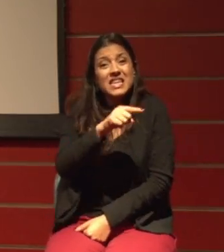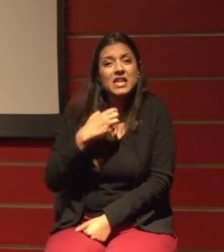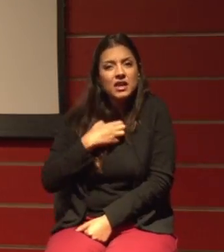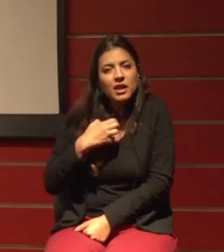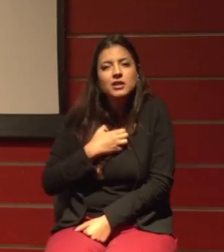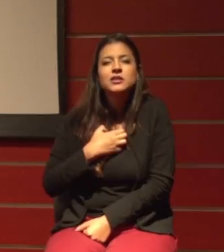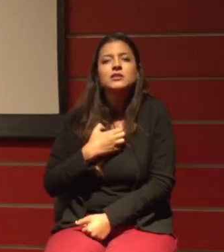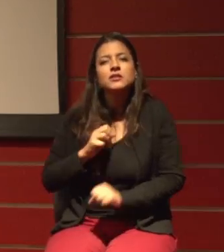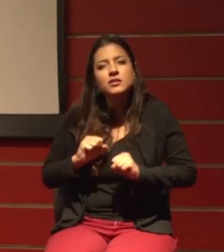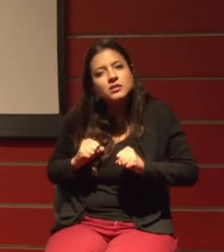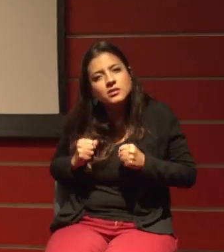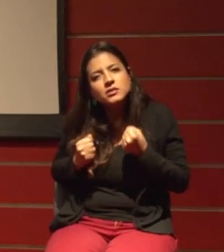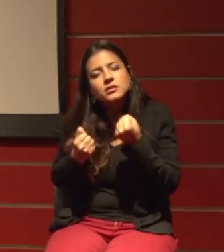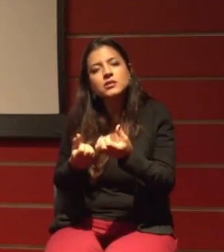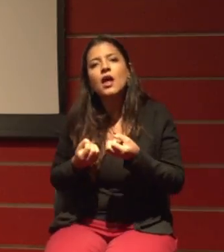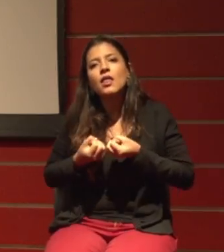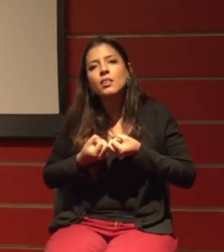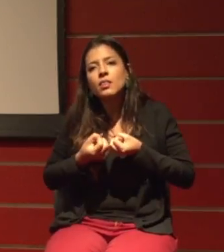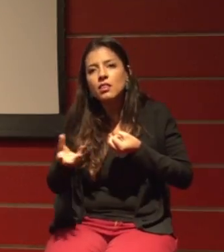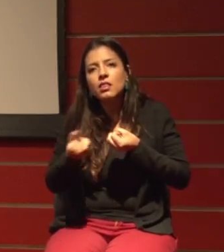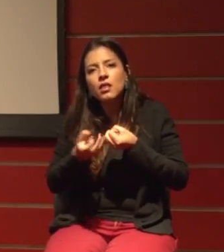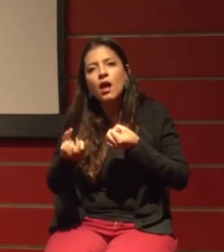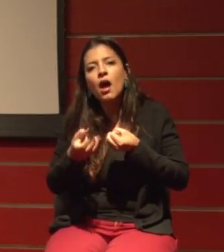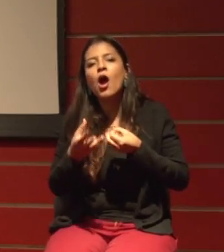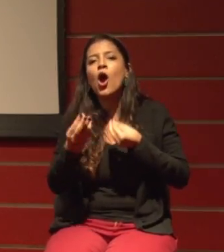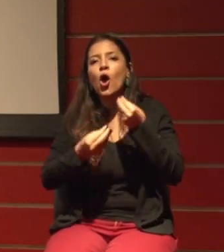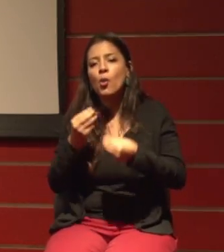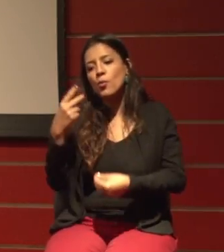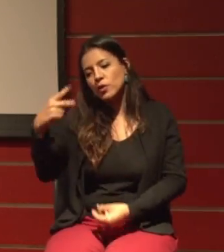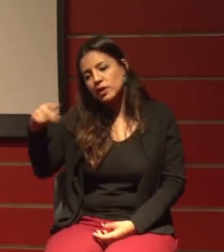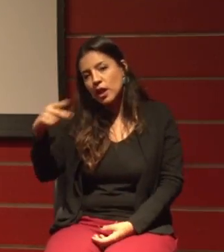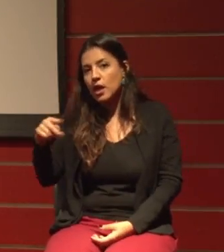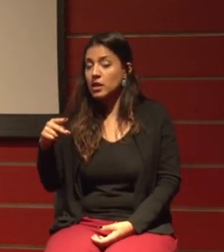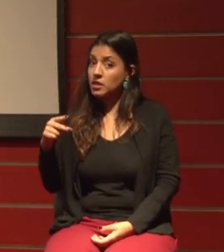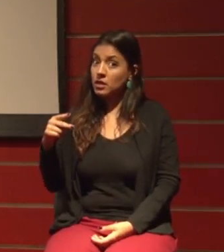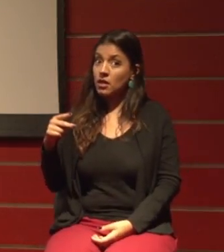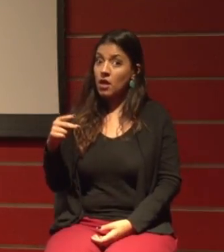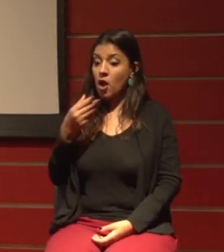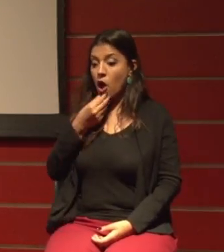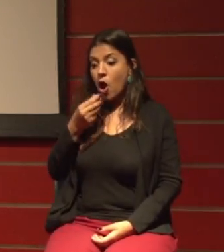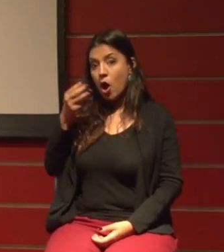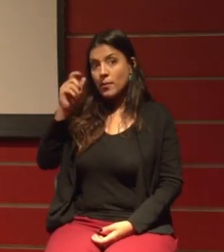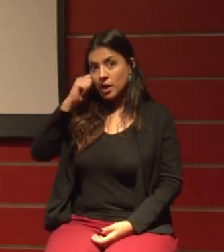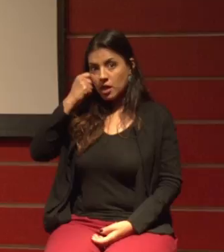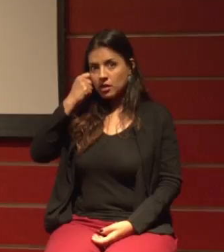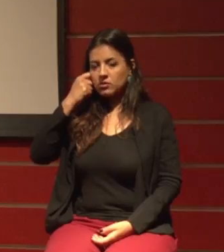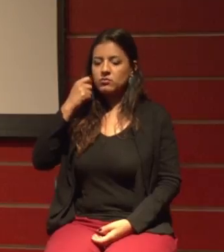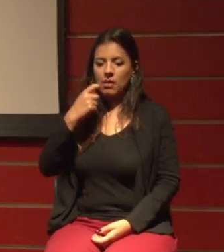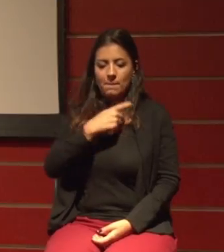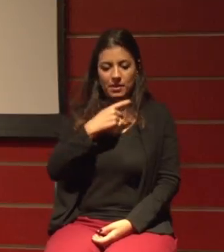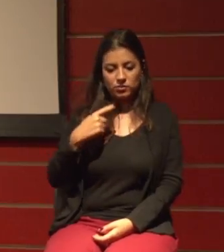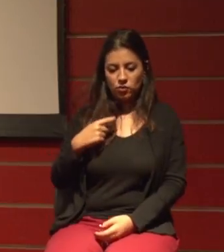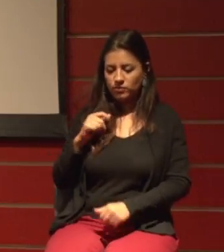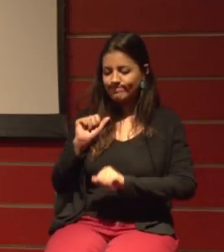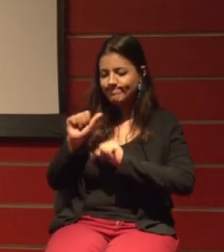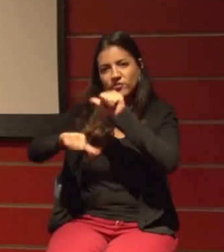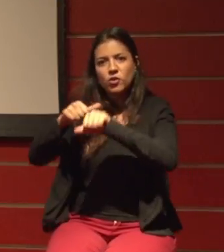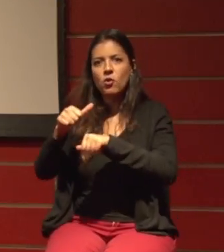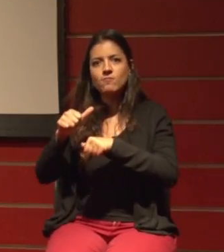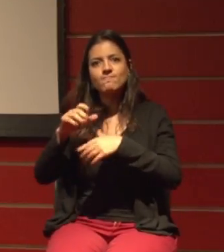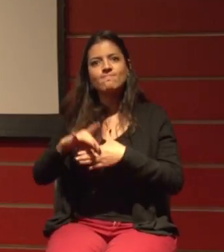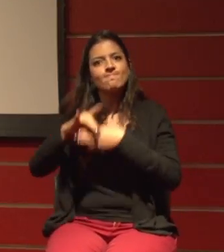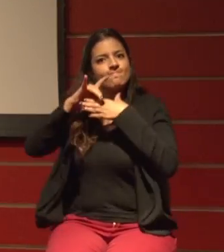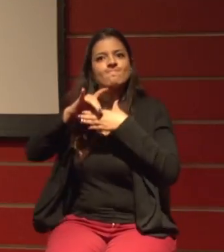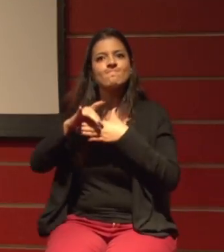oferecer um contexto Mais amplo a transformação de Turner de de pastor informal ou vingativo líder da rebelião